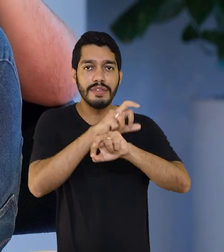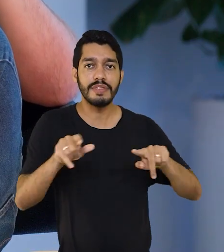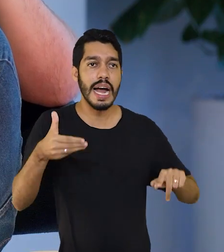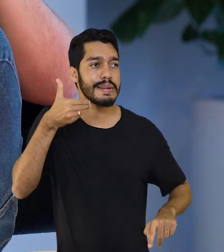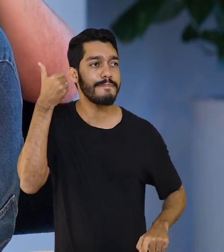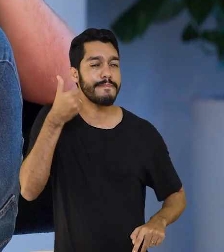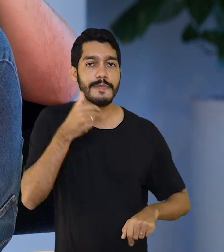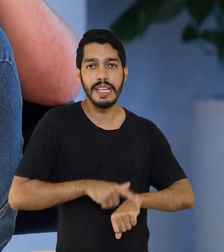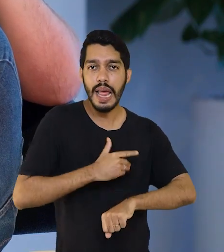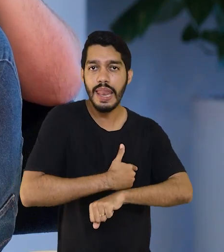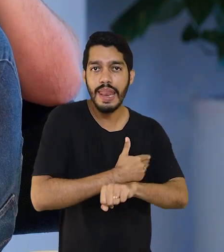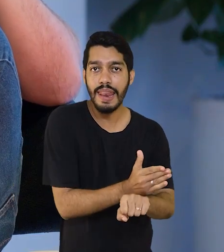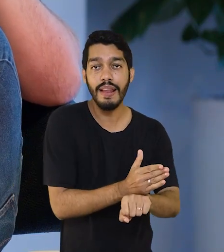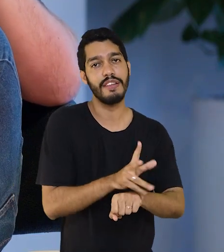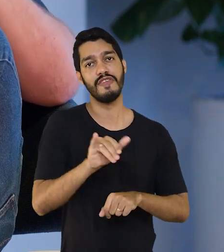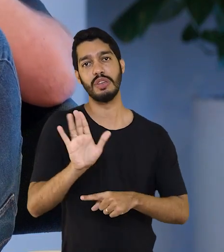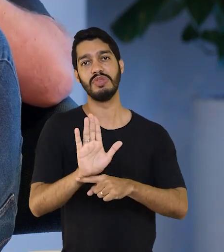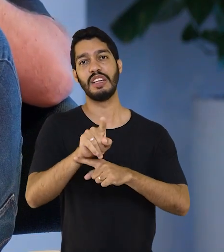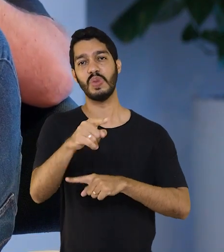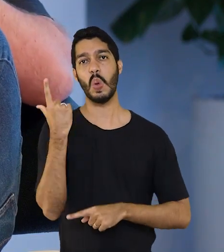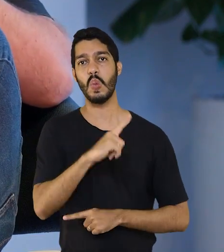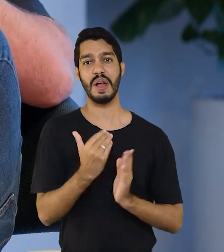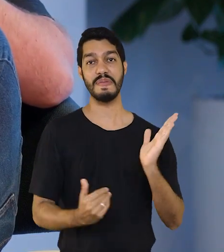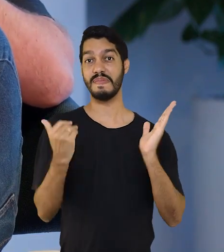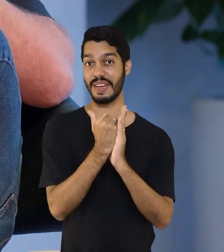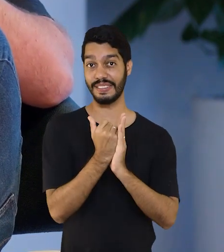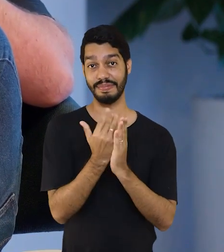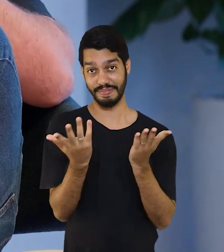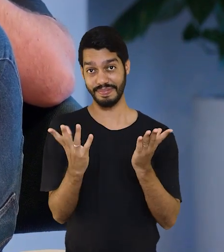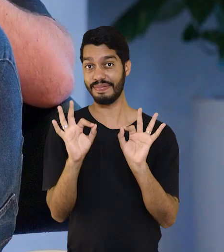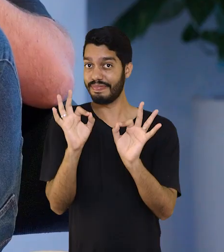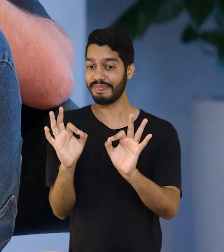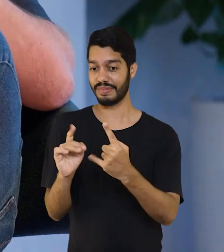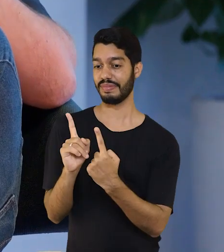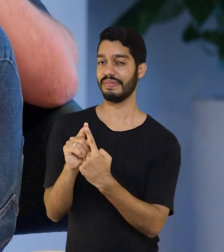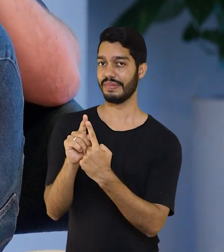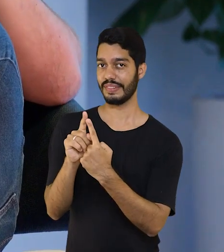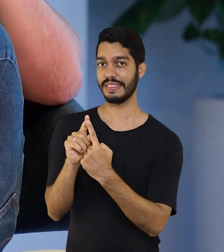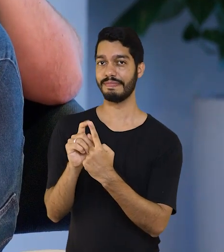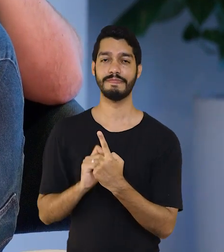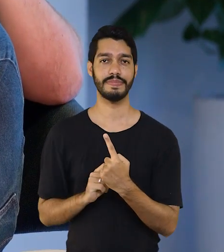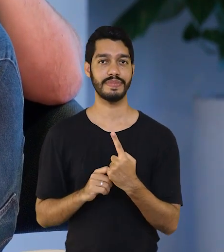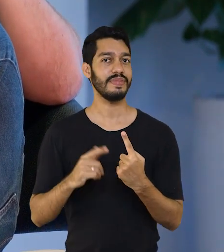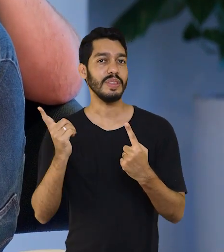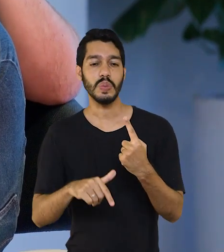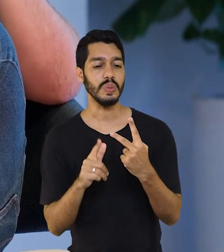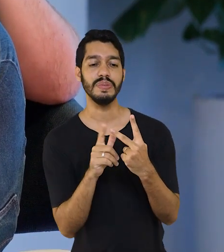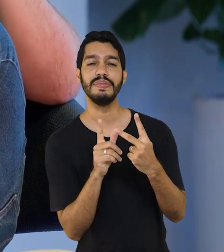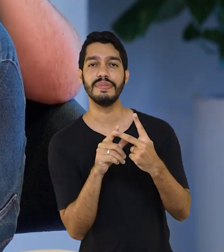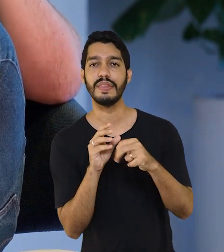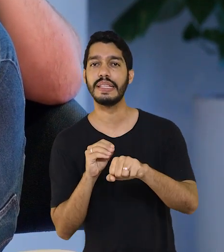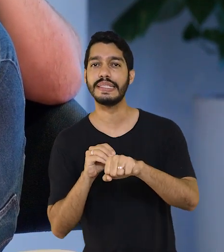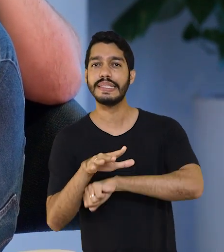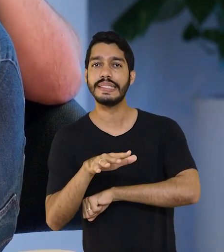o tempo todo, enfim, isso vai te ajudar a chegar mais longe. Então, eu diria que esse, sem dúvida, é um deles. E o segundo é, uma vez que